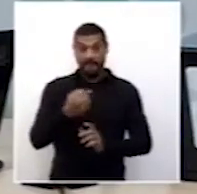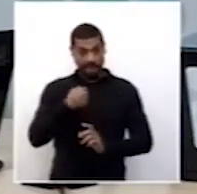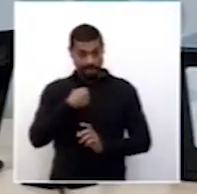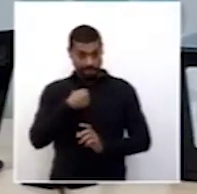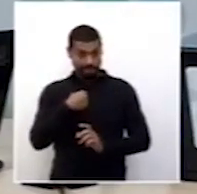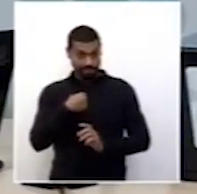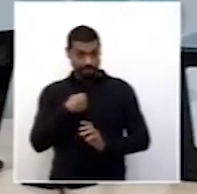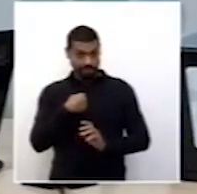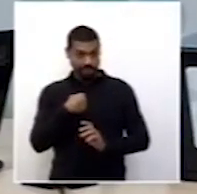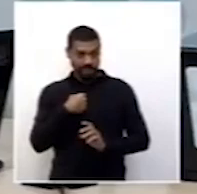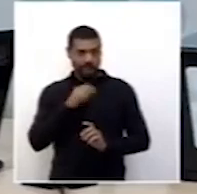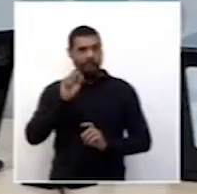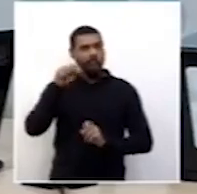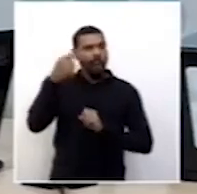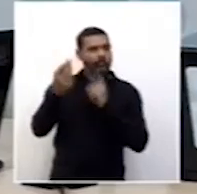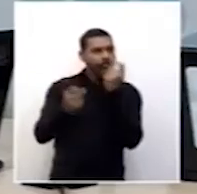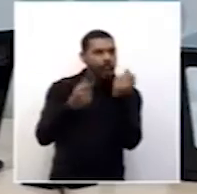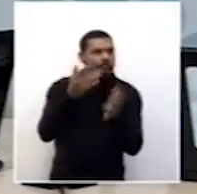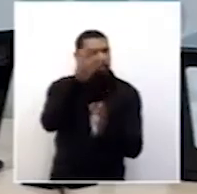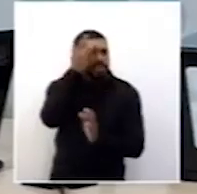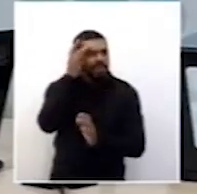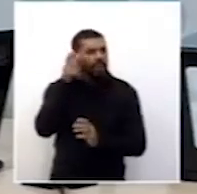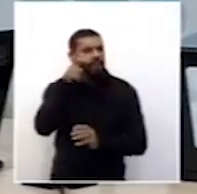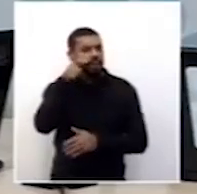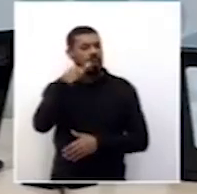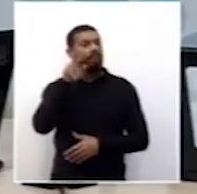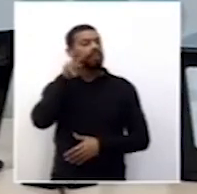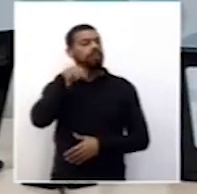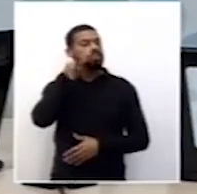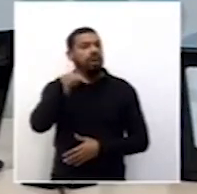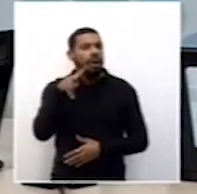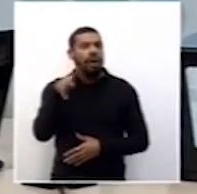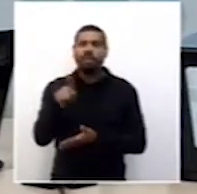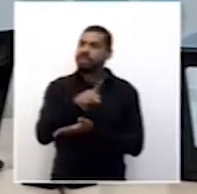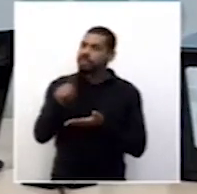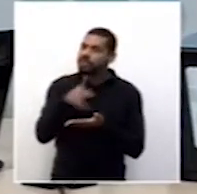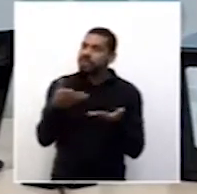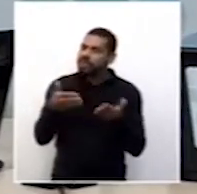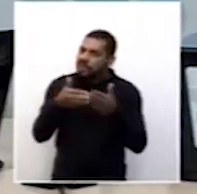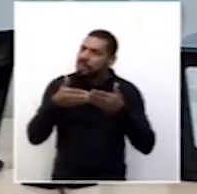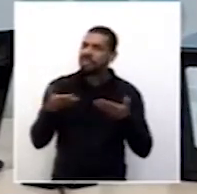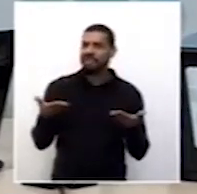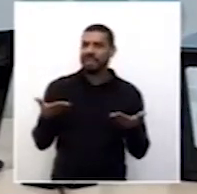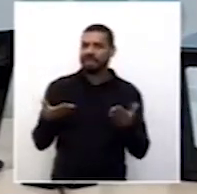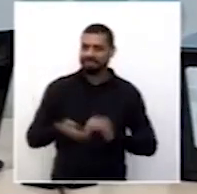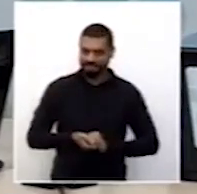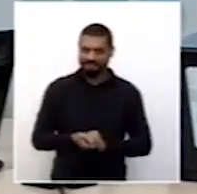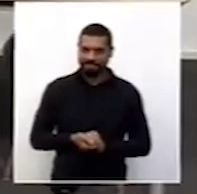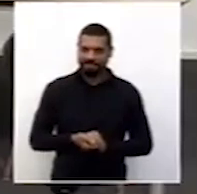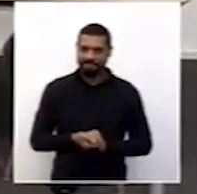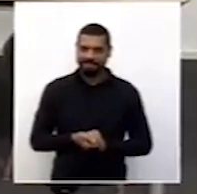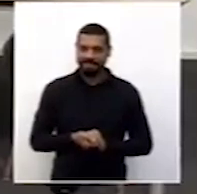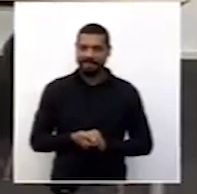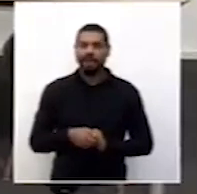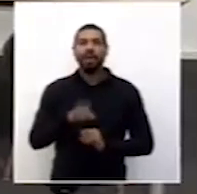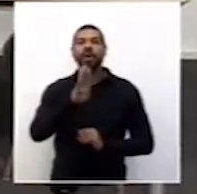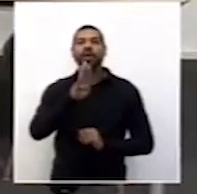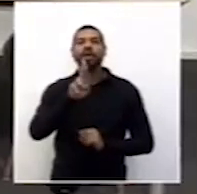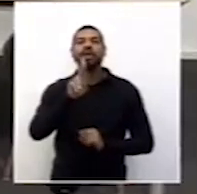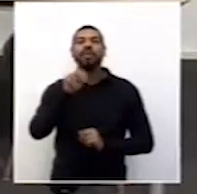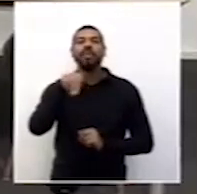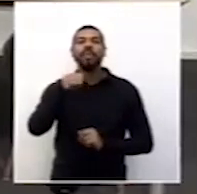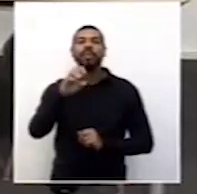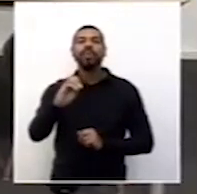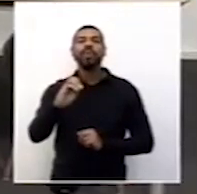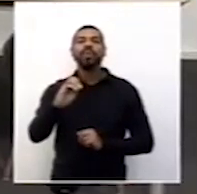Eu, outras pessoas e os professores de vocês, tá bom? Então, vamos lá. O Bruno